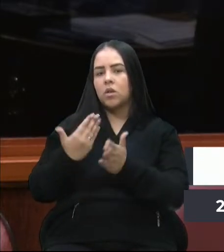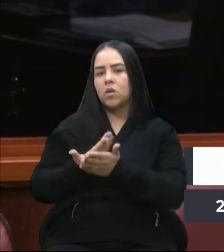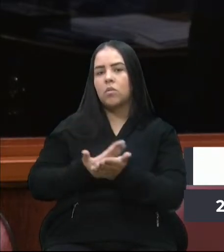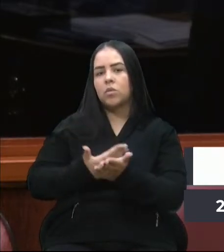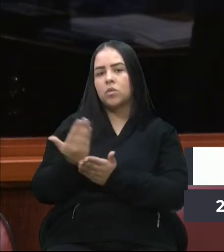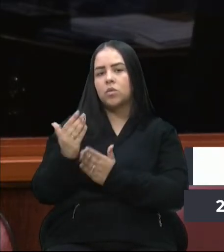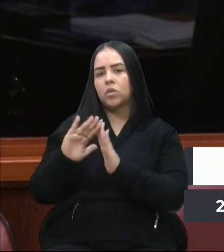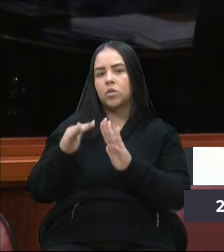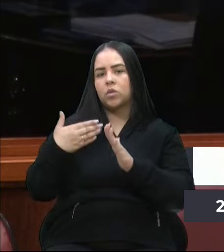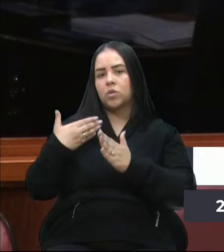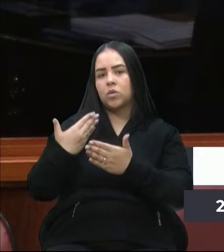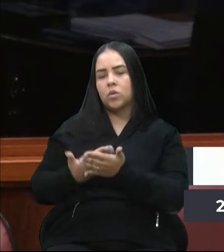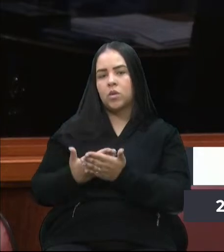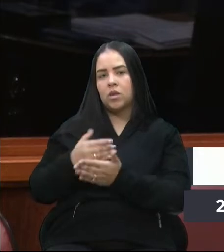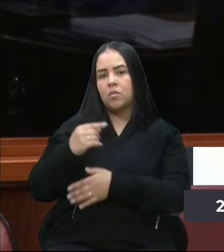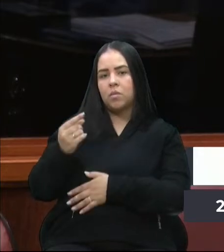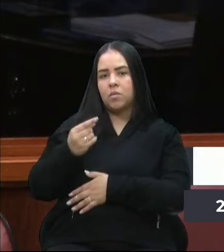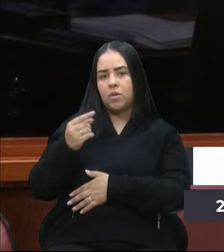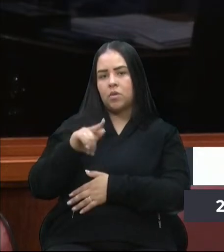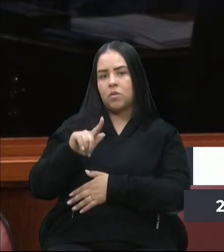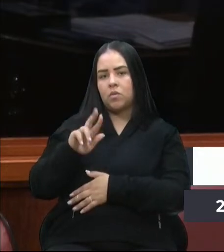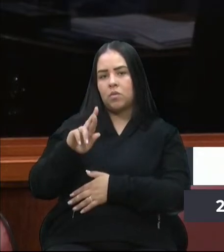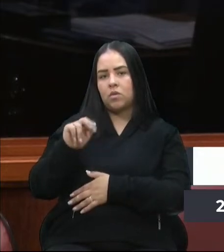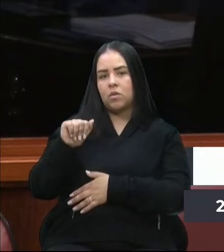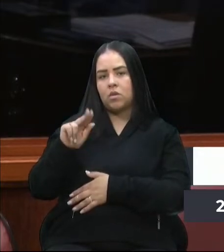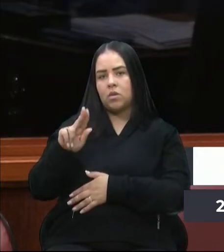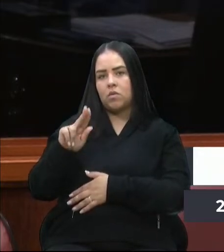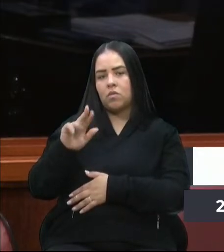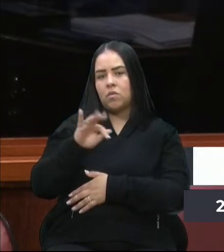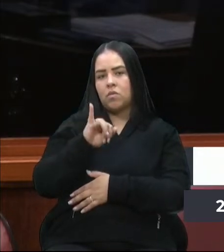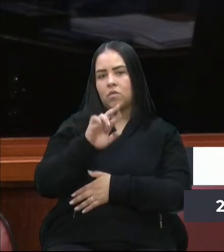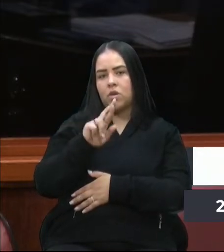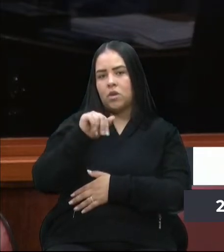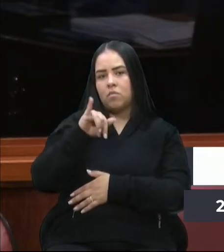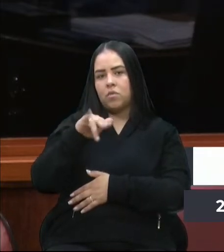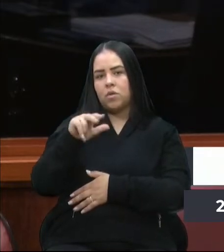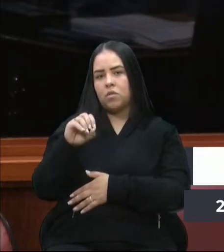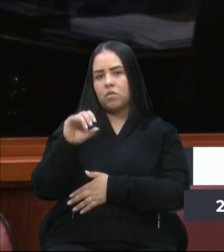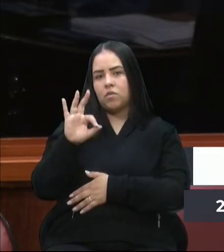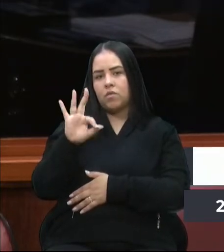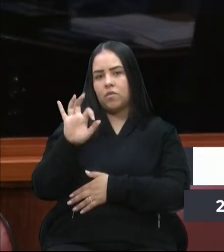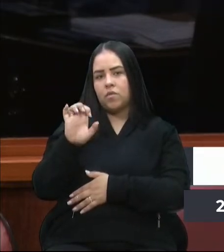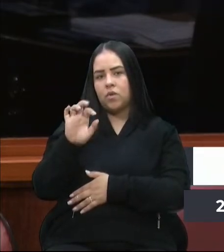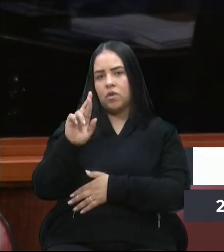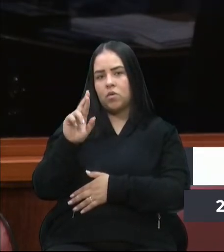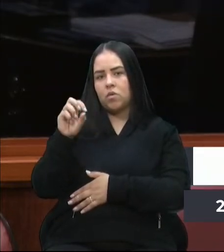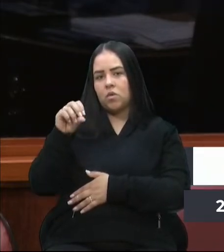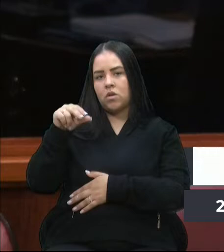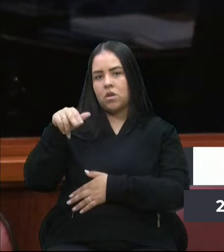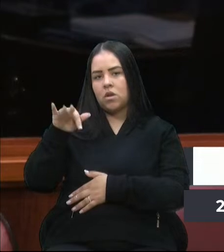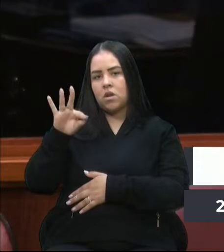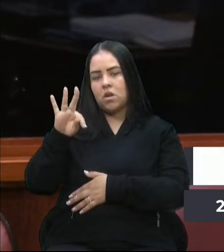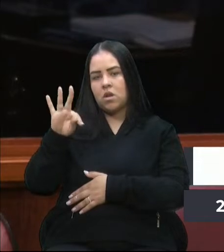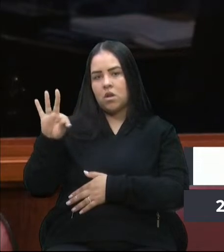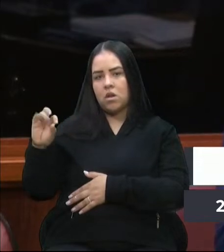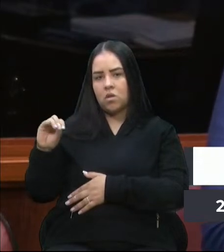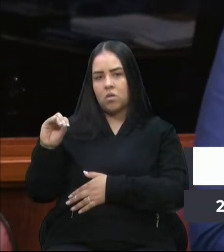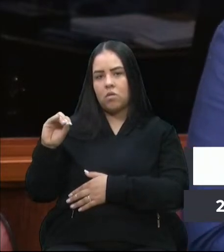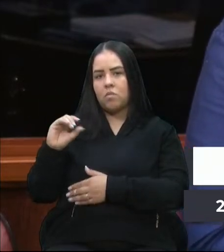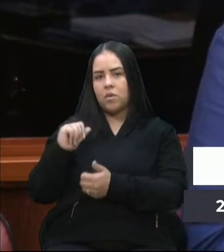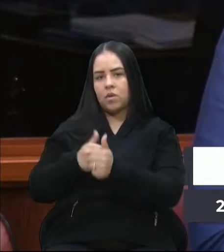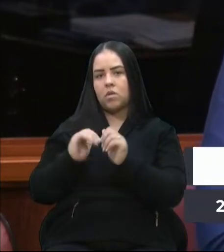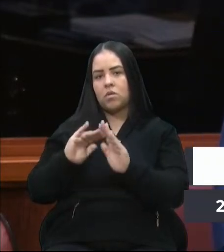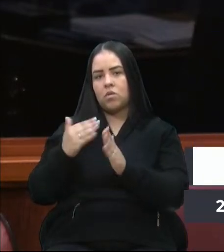Escola Municipal de Primeiro Grau Incompleto Firmino Ferronato. Instala-se nas proximidades da escola uma